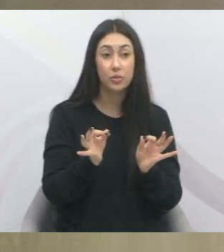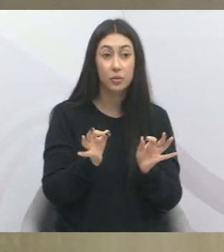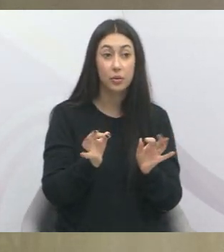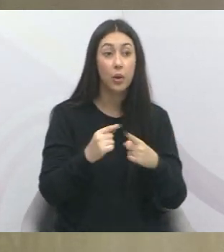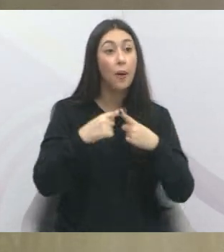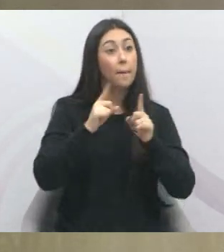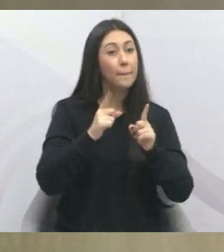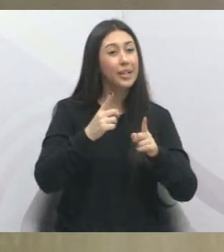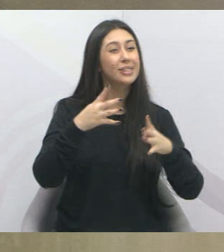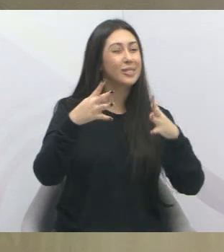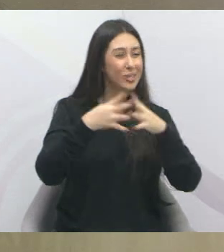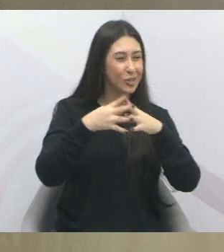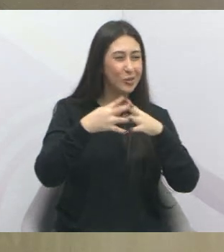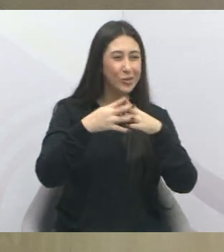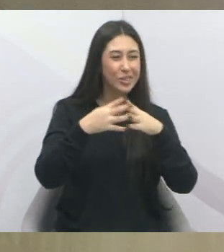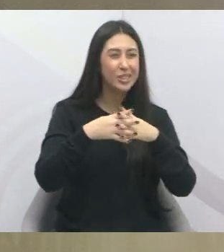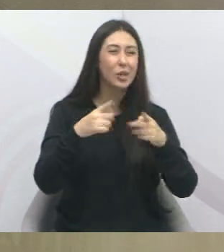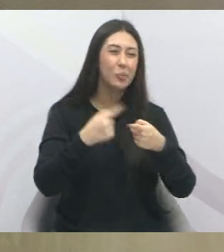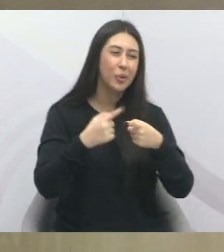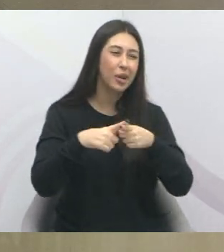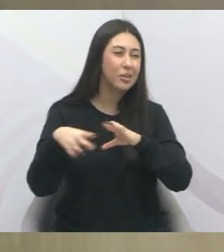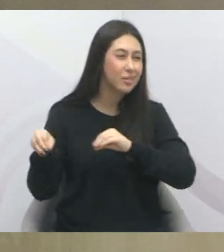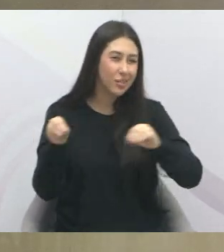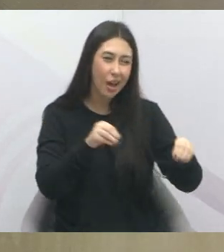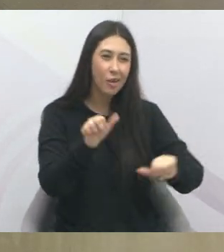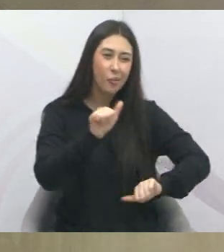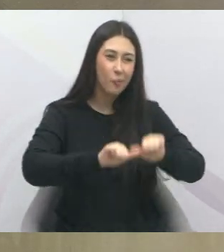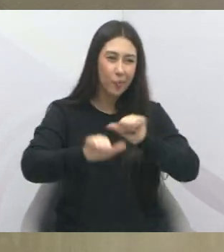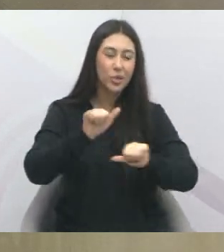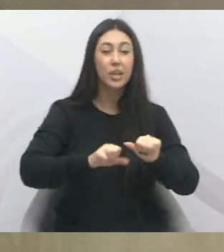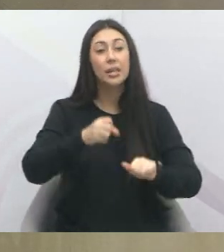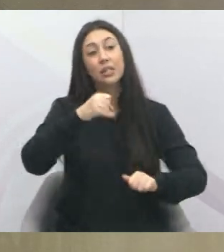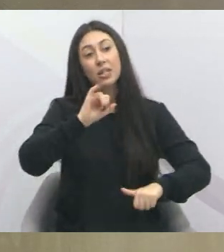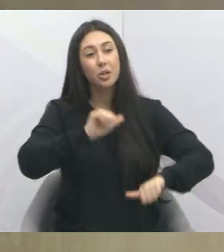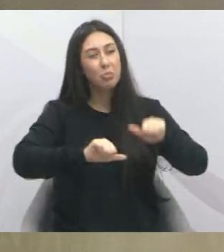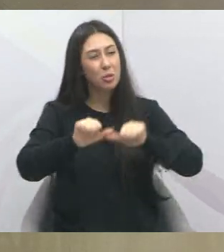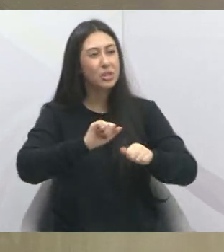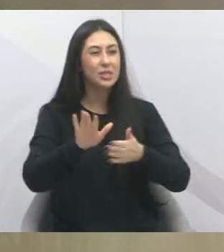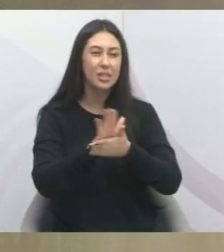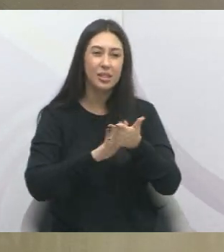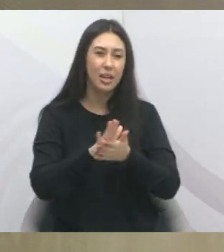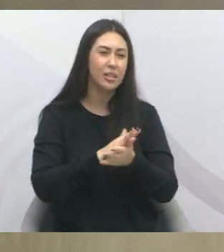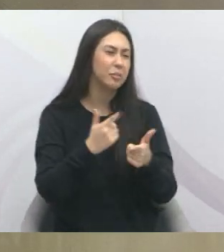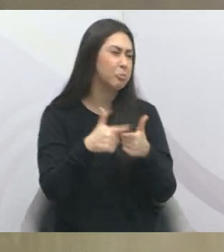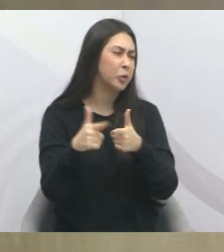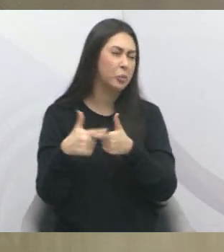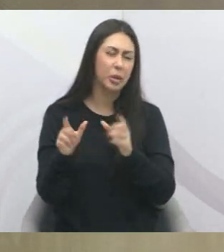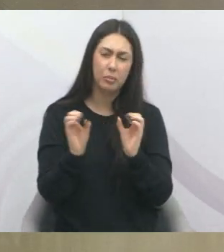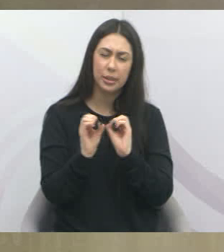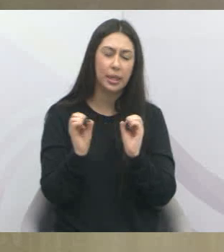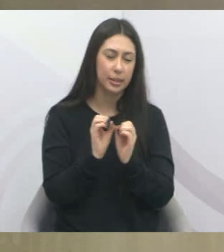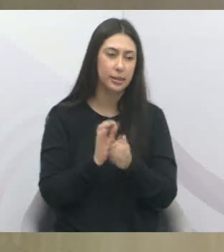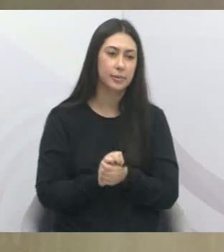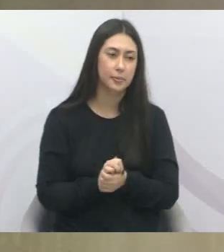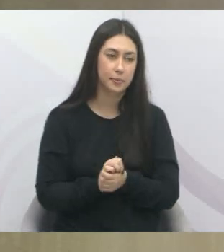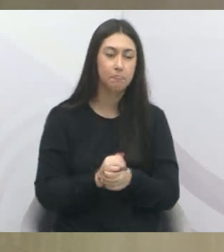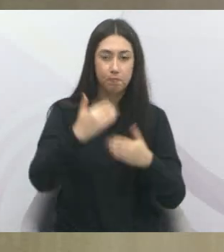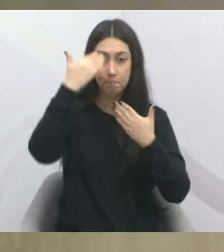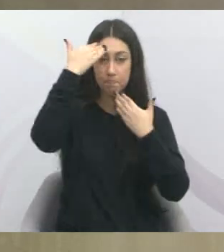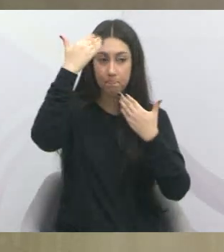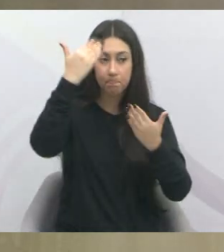Mas a confusão deu mesmo pela transição. Se não tivesse sido essa transição nesse momento, não teria tido essa confusão.